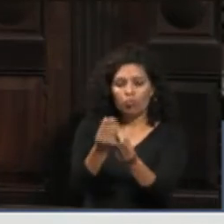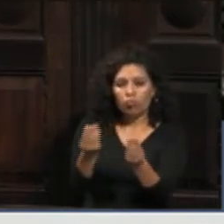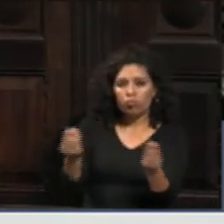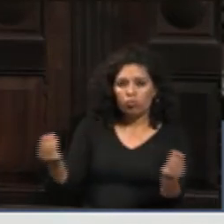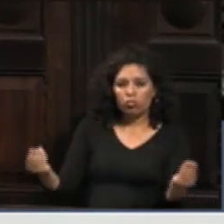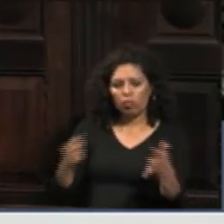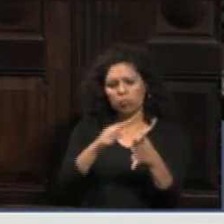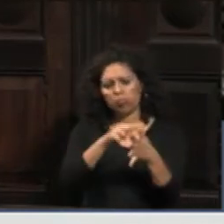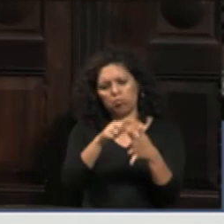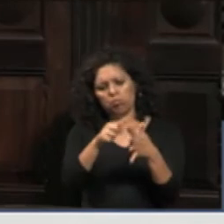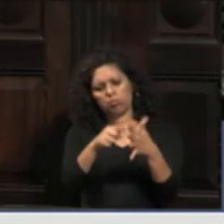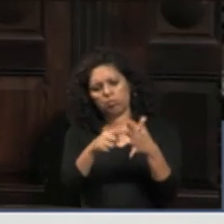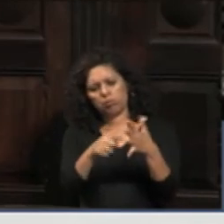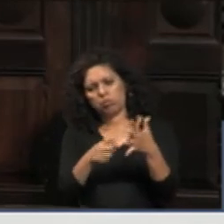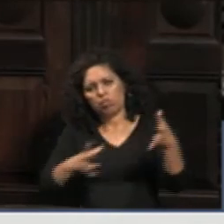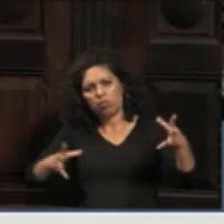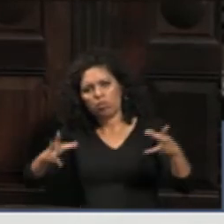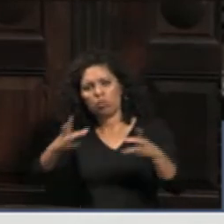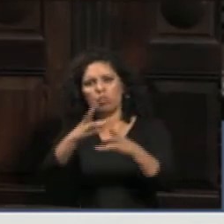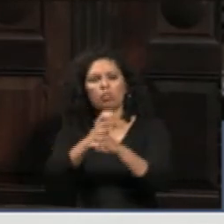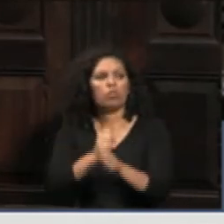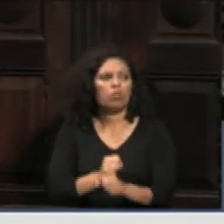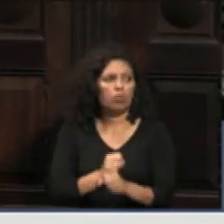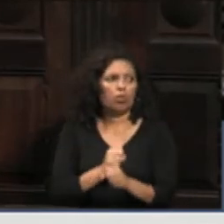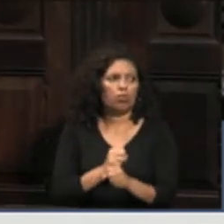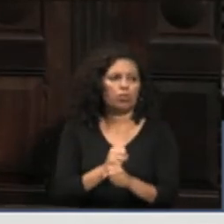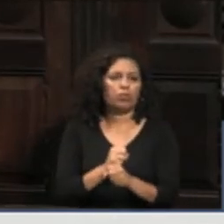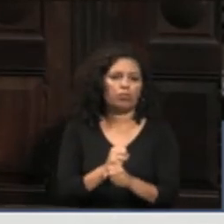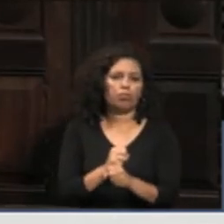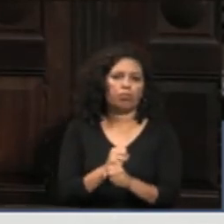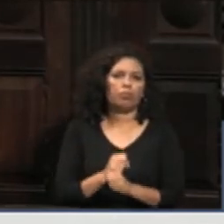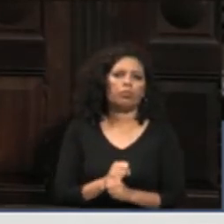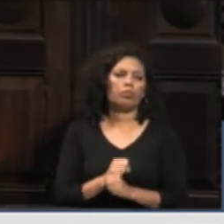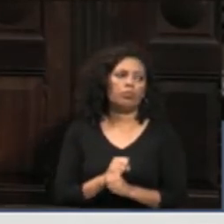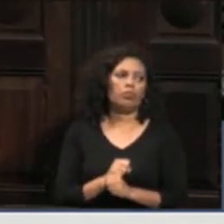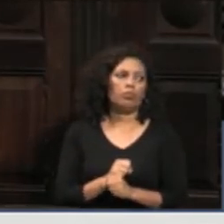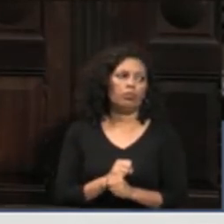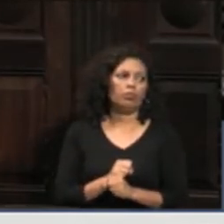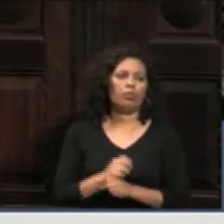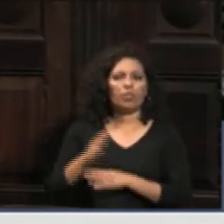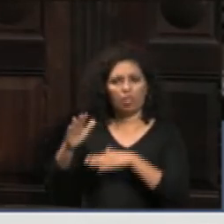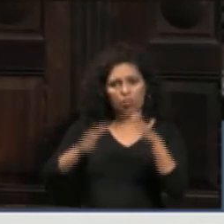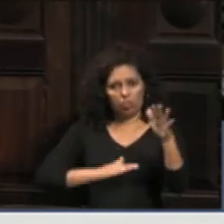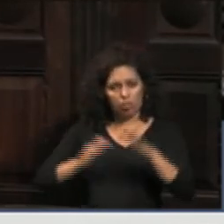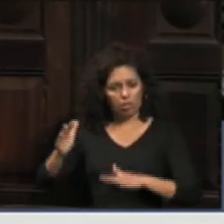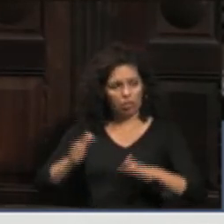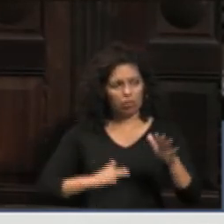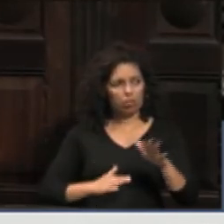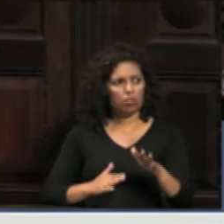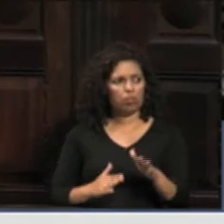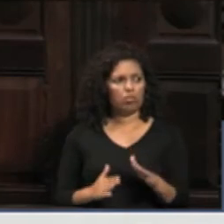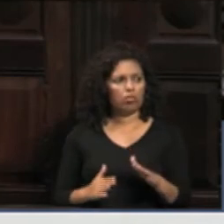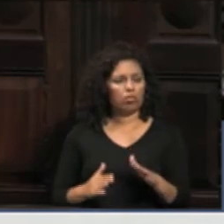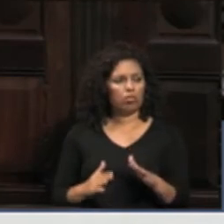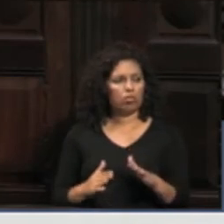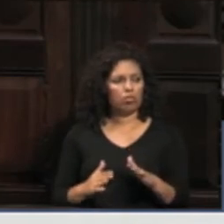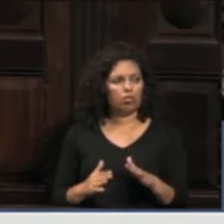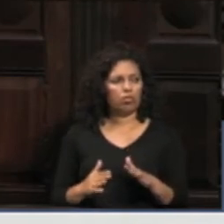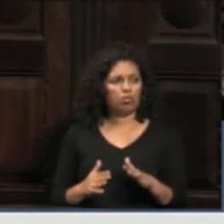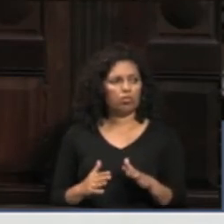fatores a condicionar a campanha eleitoral. Às vezes,